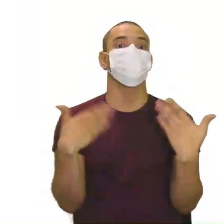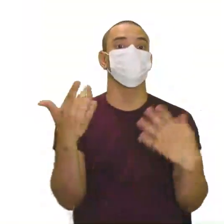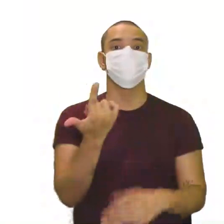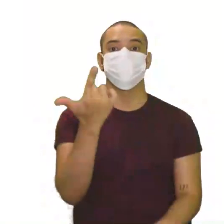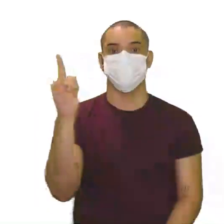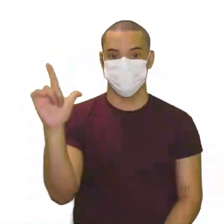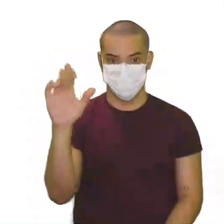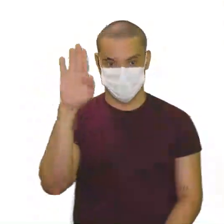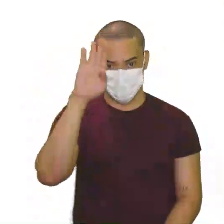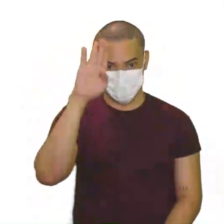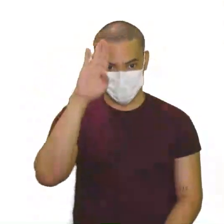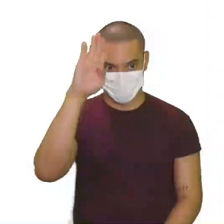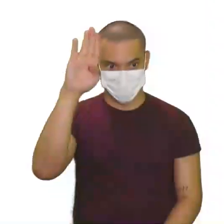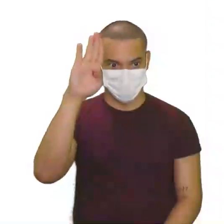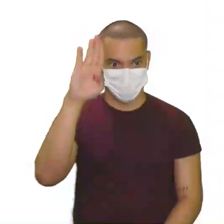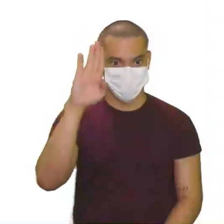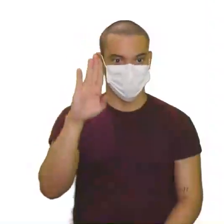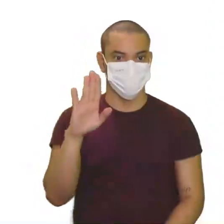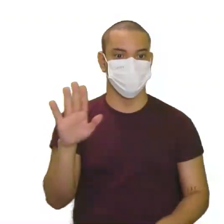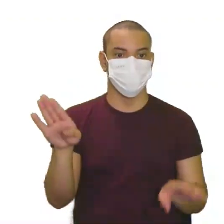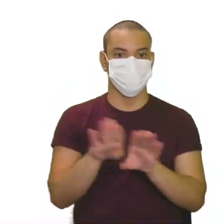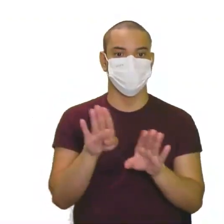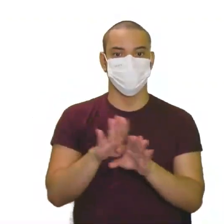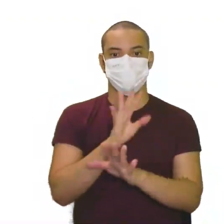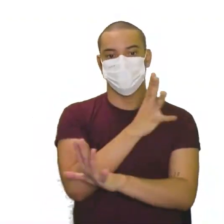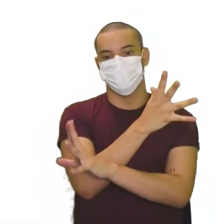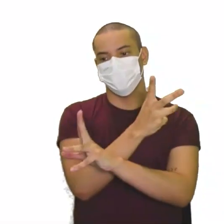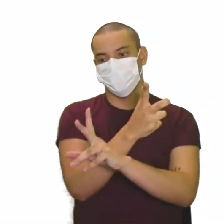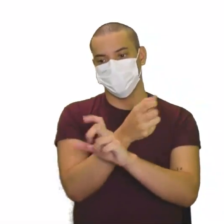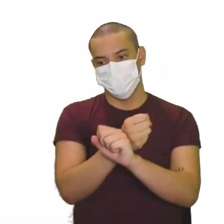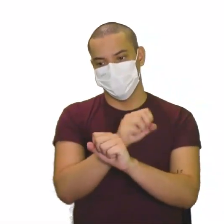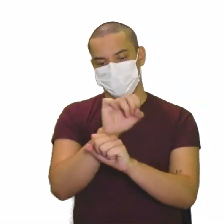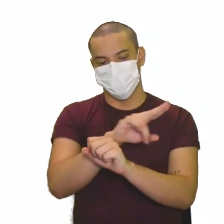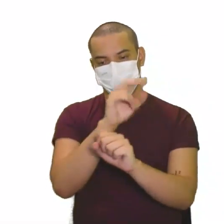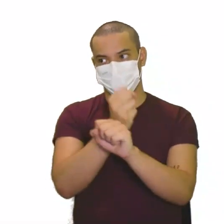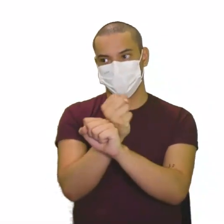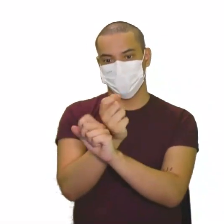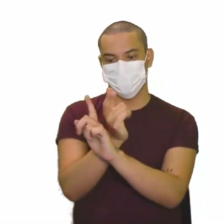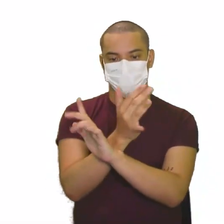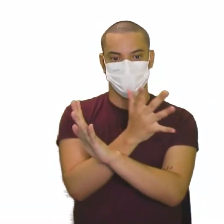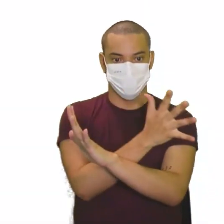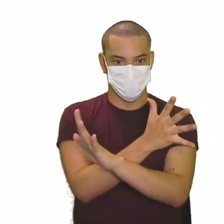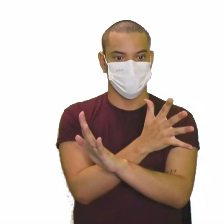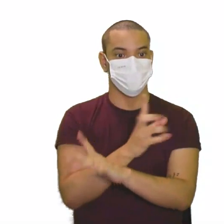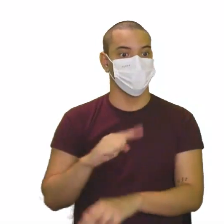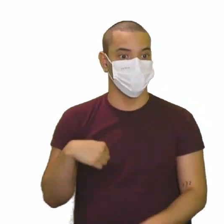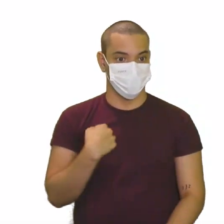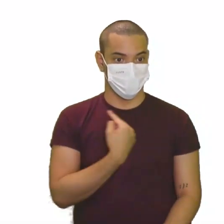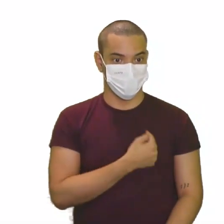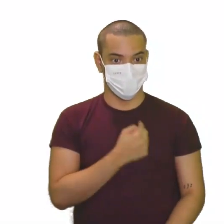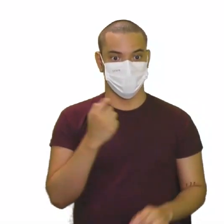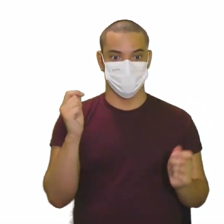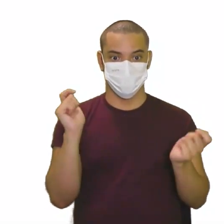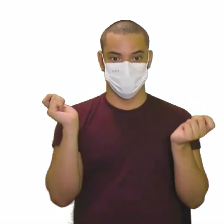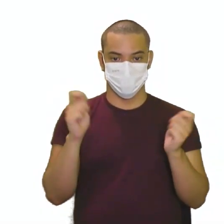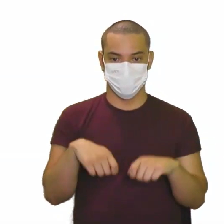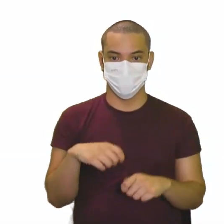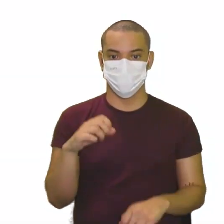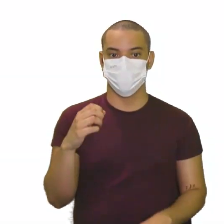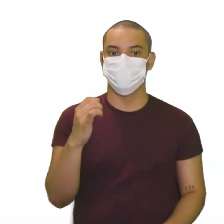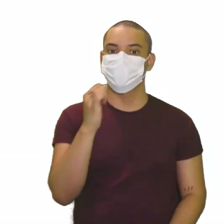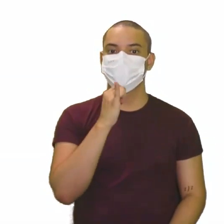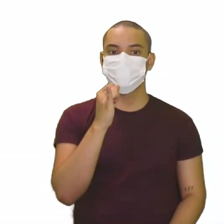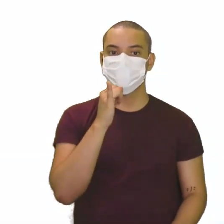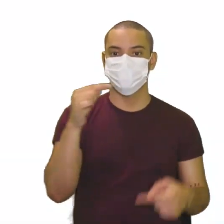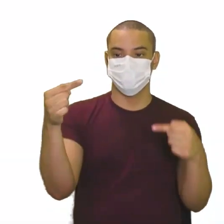a outra propriedade pessoal atração ou repulsão nós vimos que quando nós aproximamos